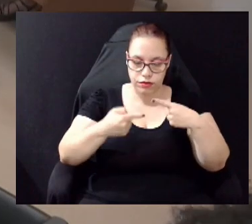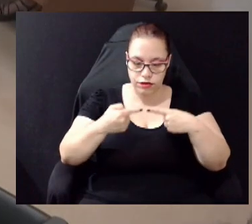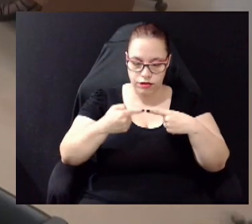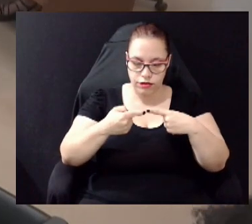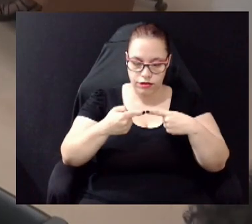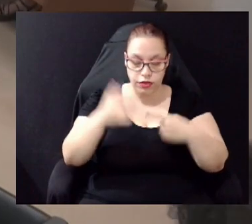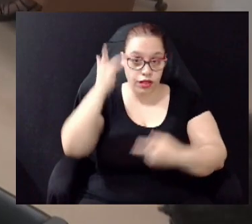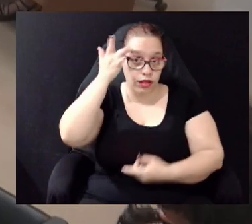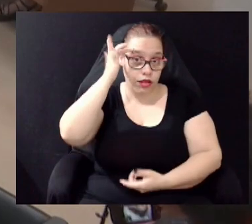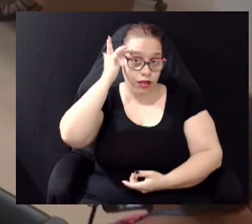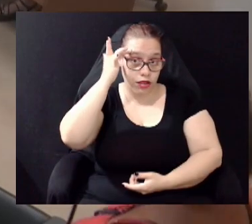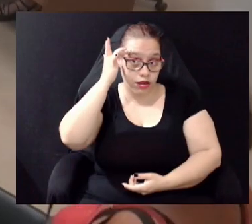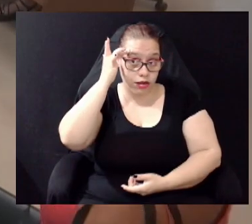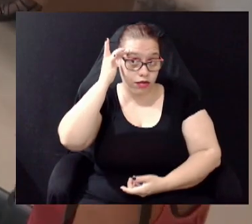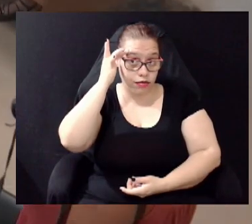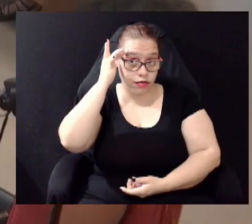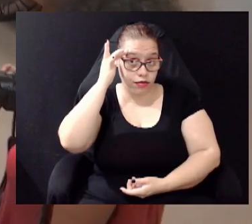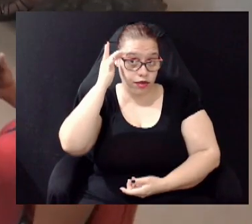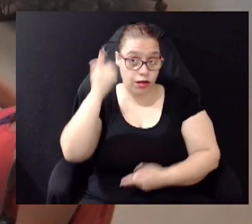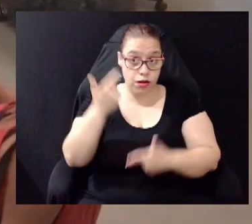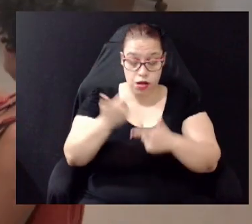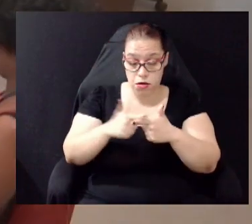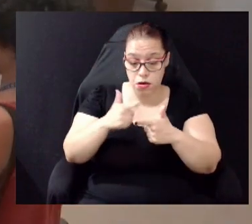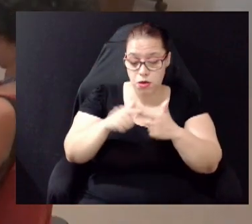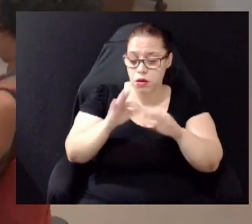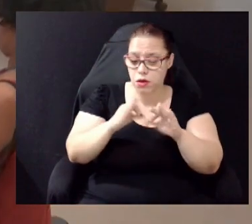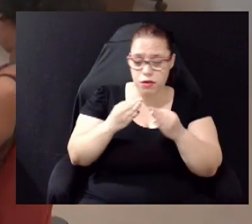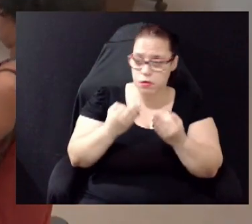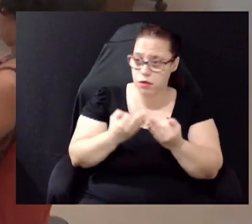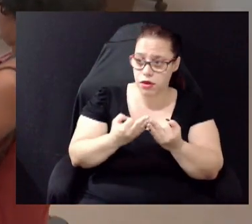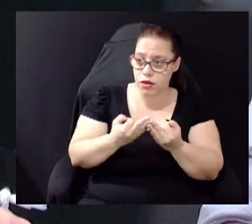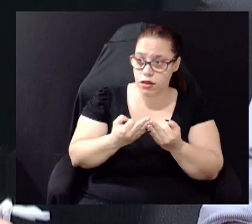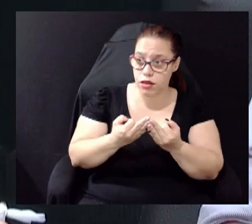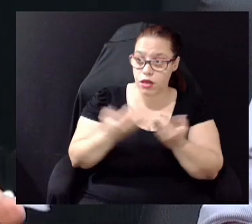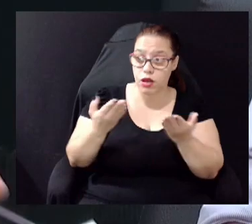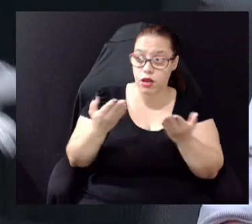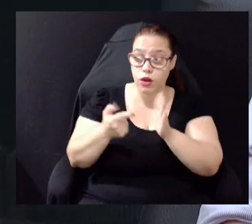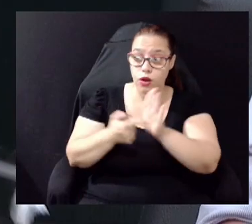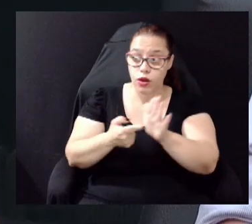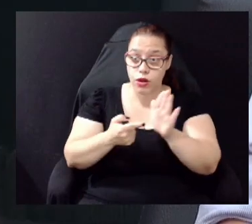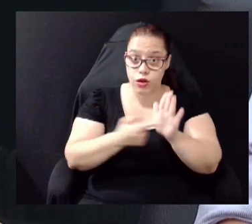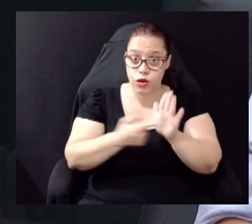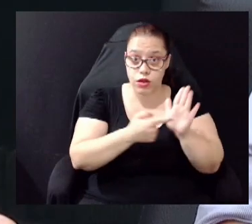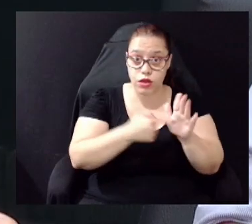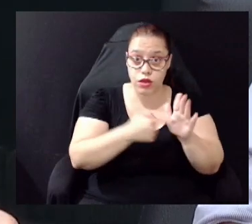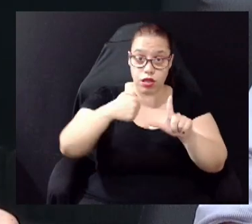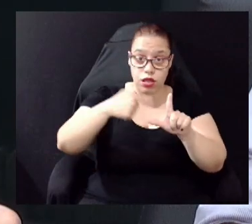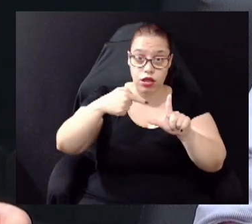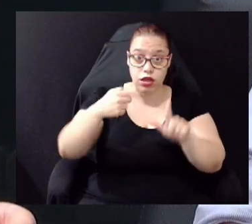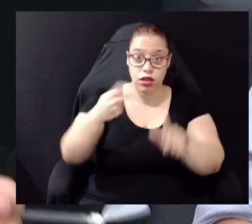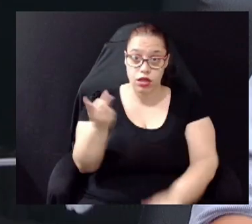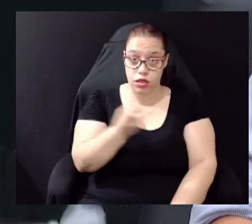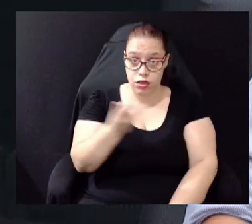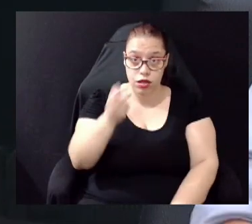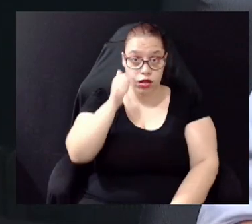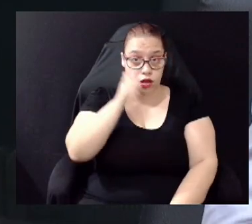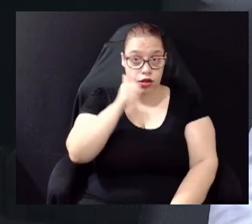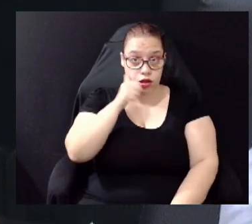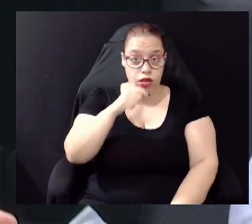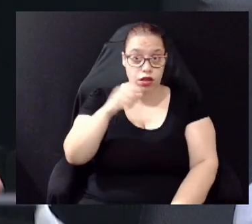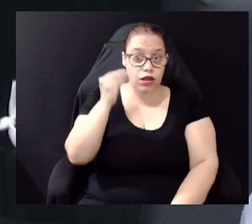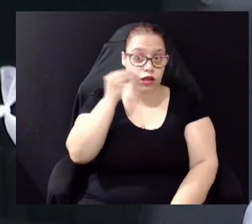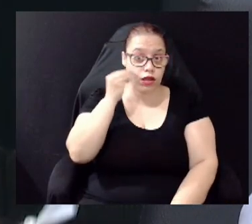empírico, que a gente acha que é um problema de família, e hoje foram apresentados em dados. Eu tenho 2 irmãs que tentaram